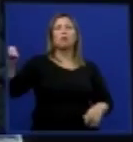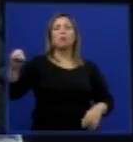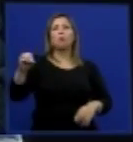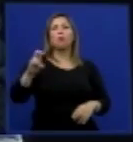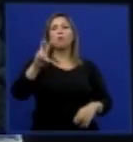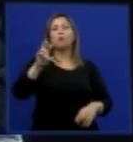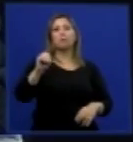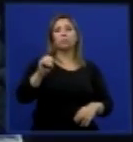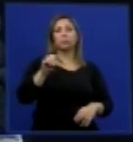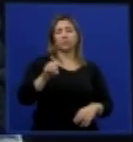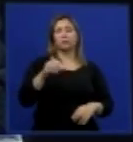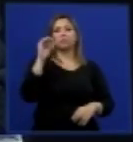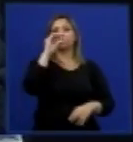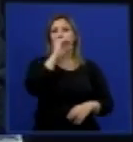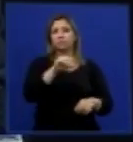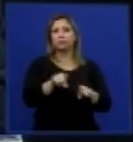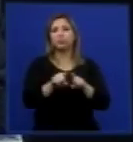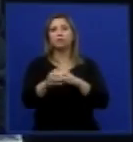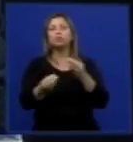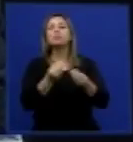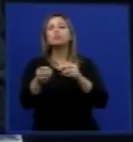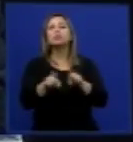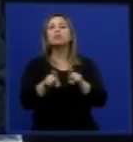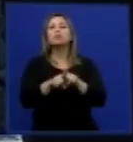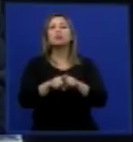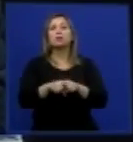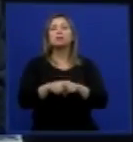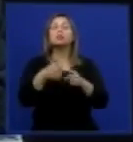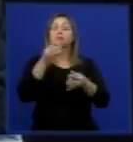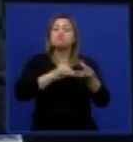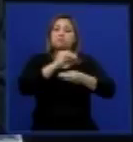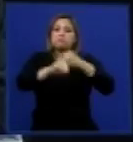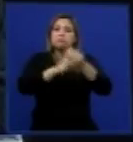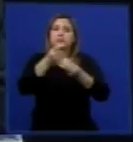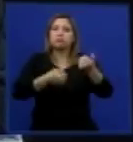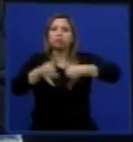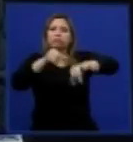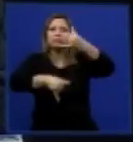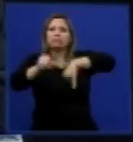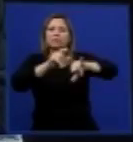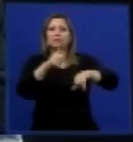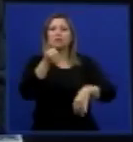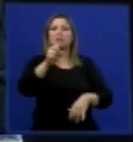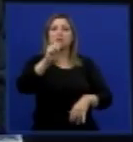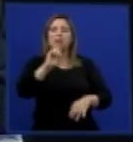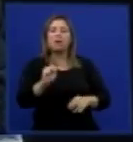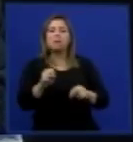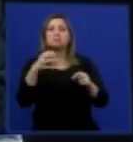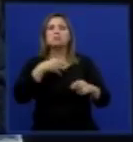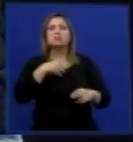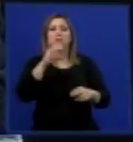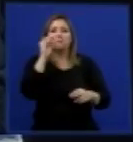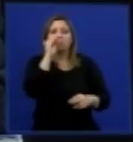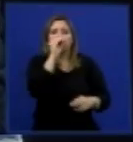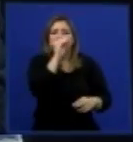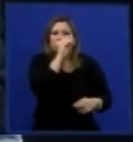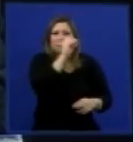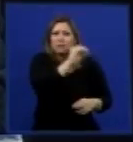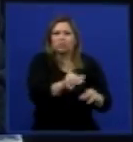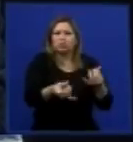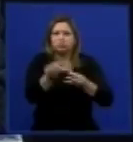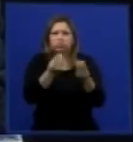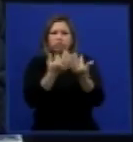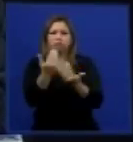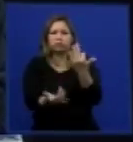450º C através da injeção de gases esse aquecimento faz com que o Xisto mais pneus transforme-se em